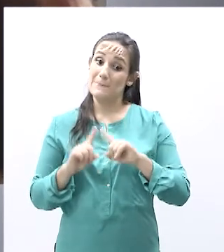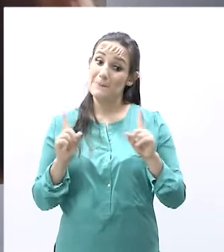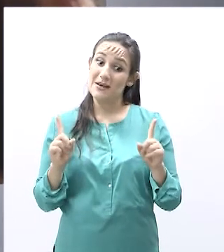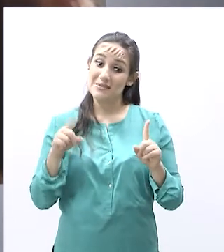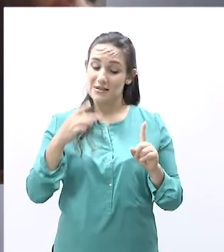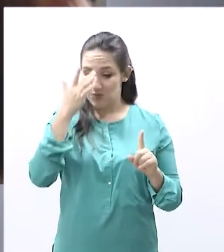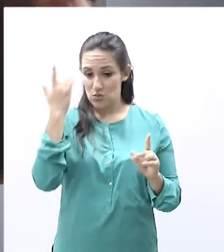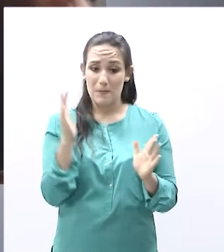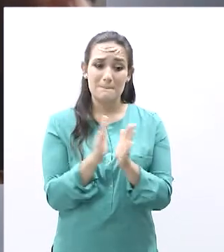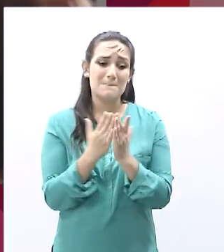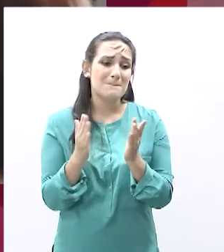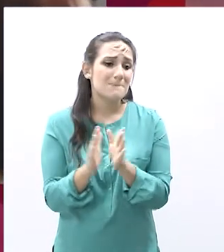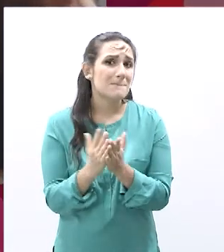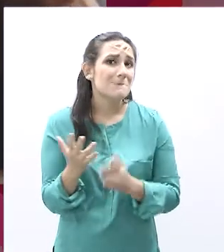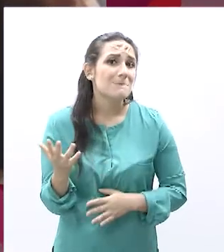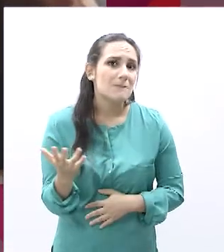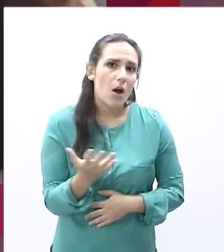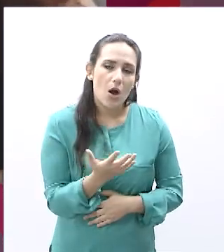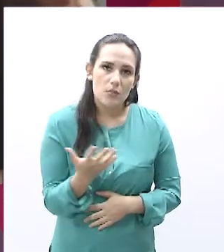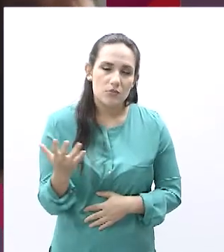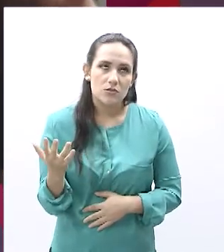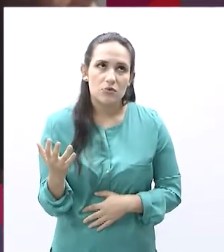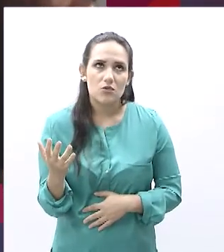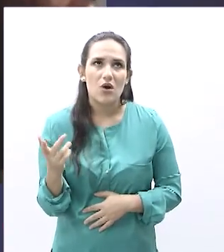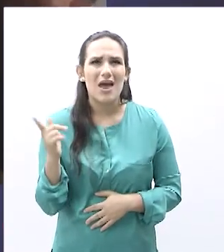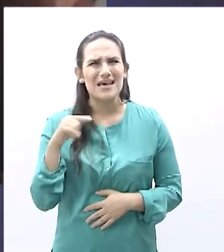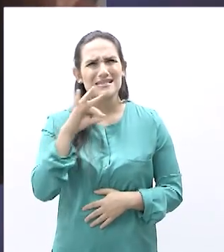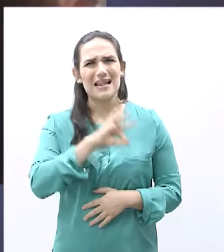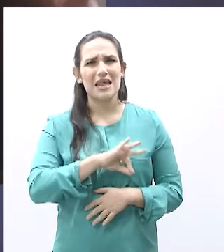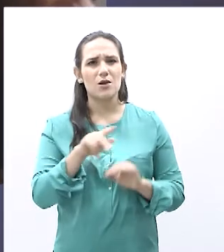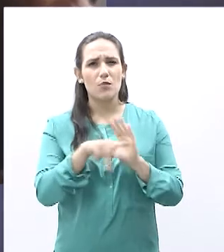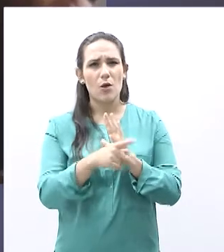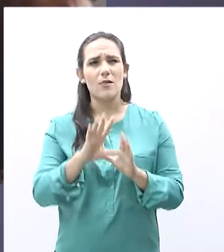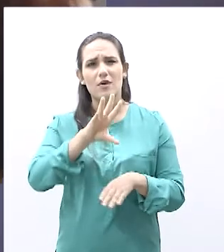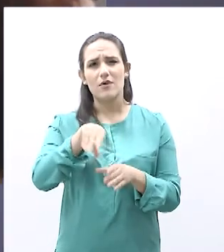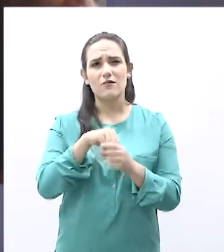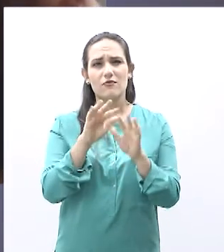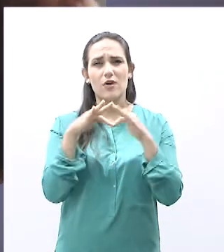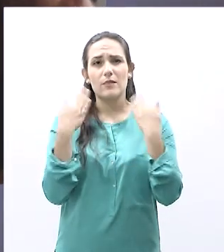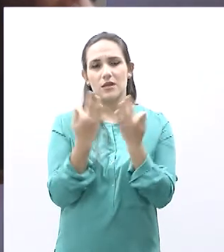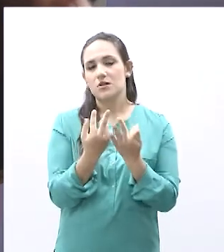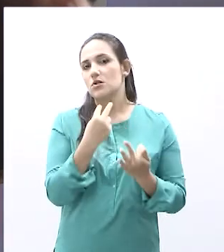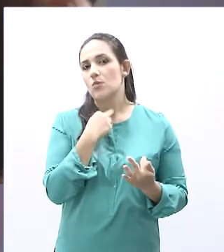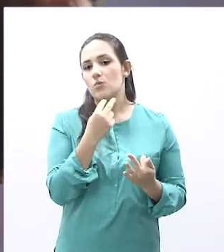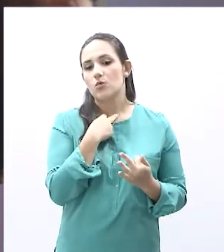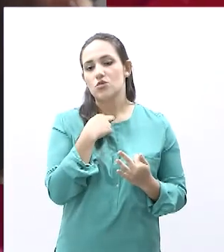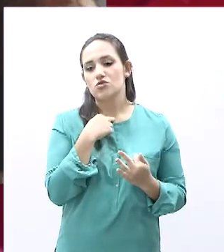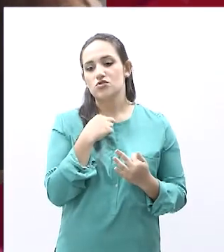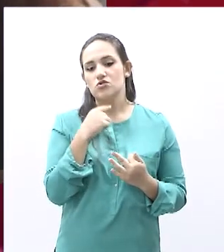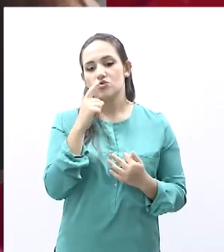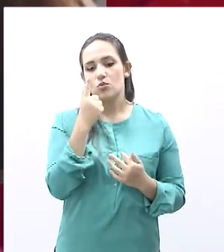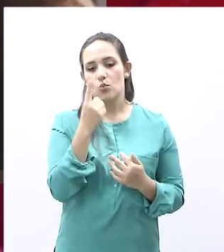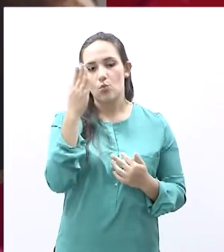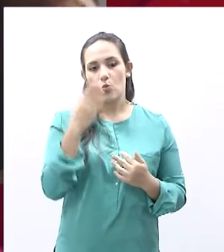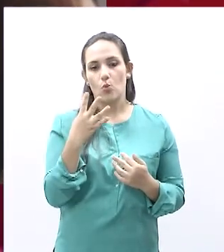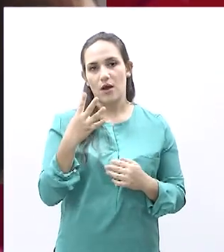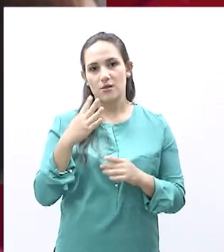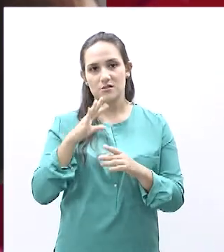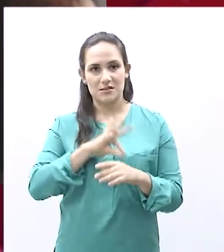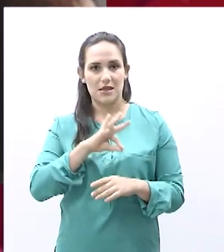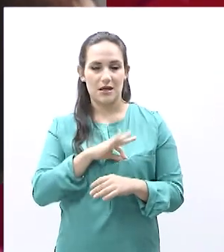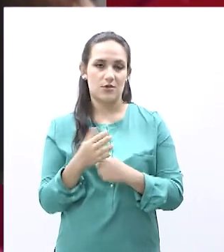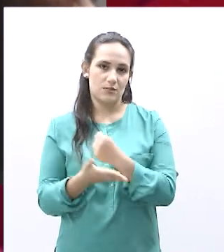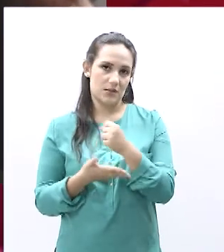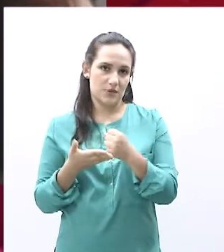sejam pessoas pobres, né? A renda per capita familiar não pode ultrapassar 1/4 do salário mínimo. Eu